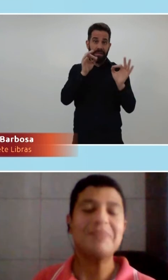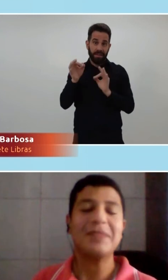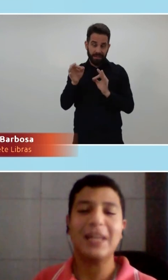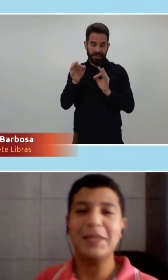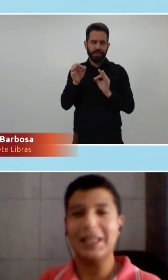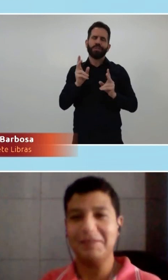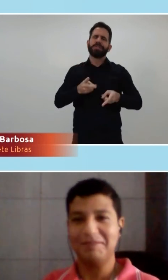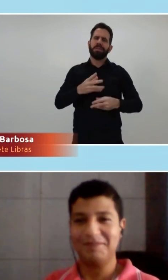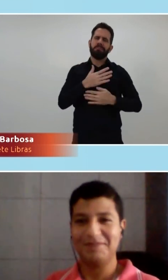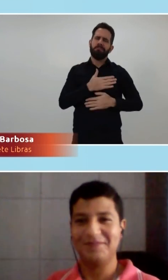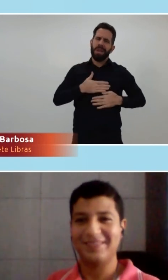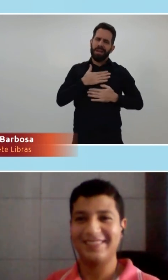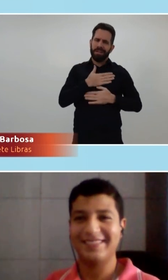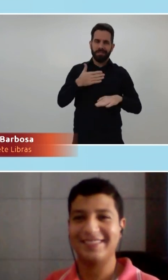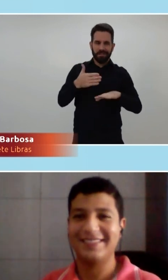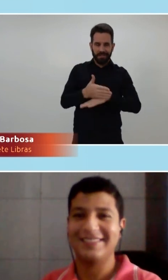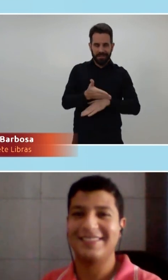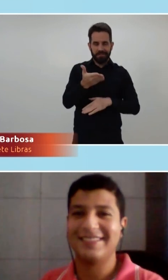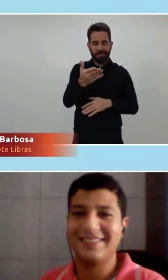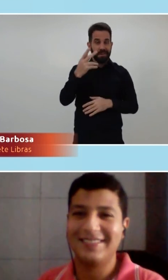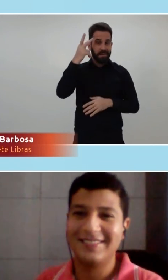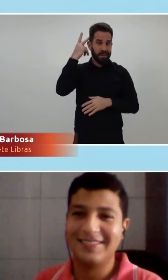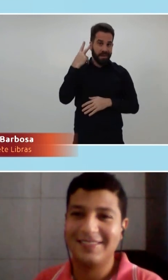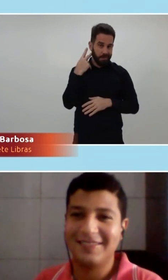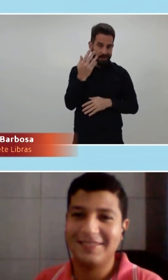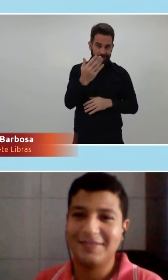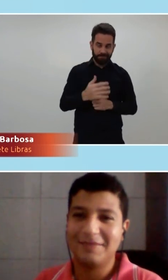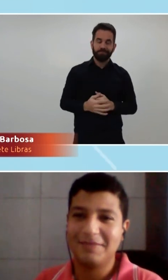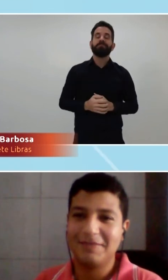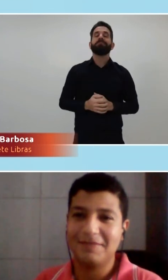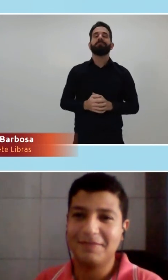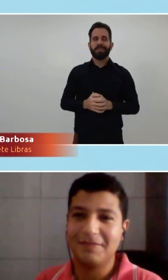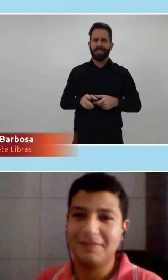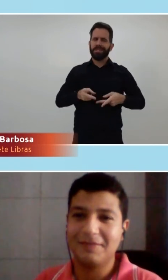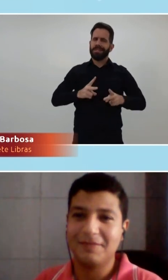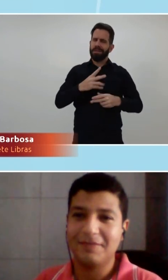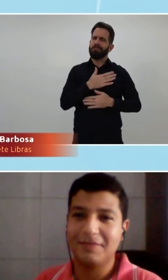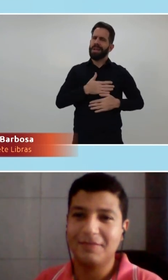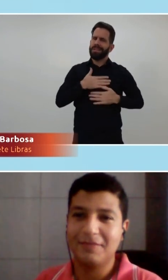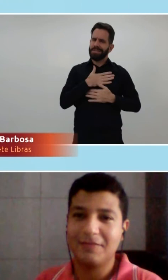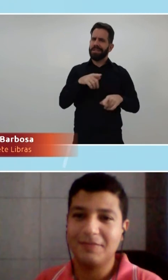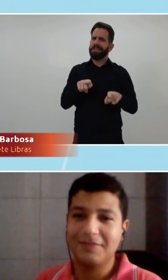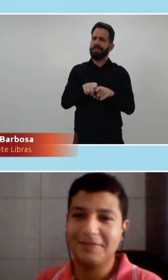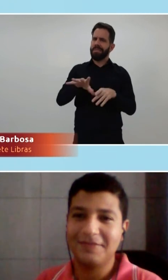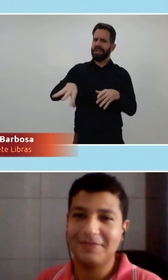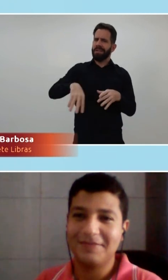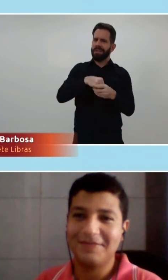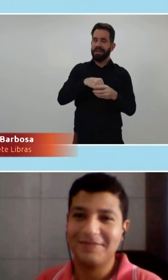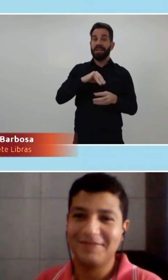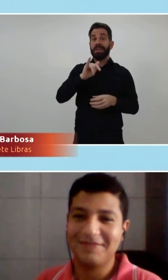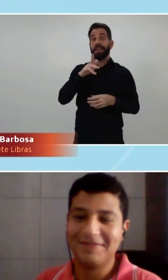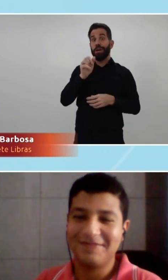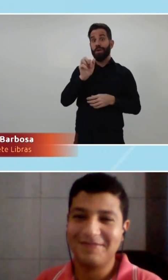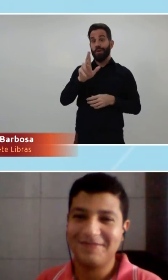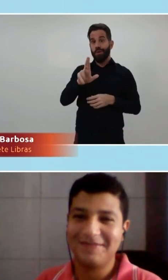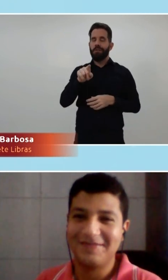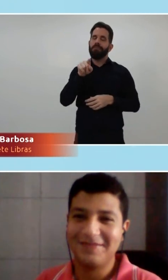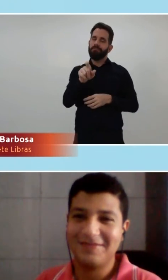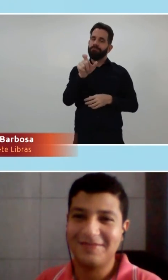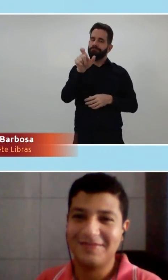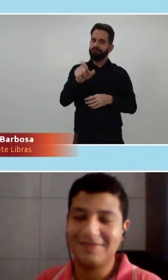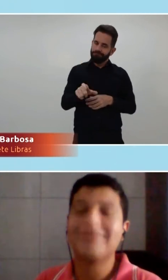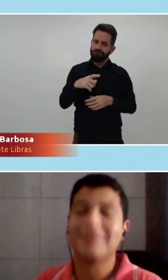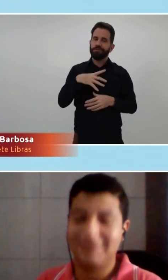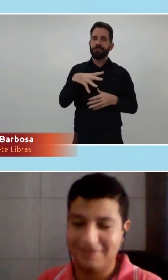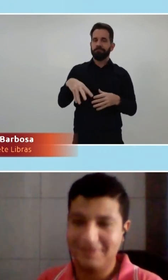vocês. Camila. É sempre um prazer ter você com a gente, Igor. E o Igor vai aparecer aqui durante um bom tempo, que ele é um dos